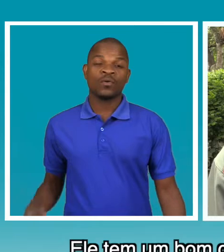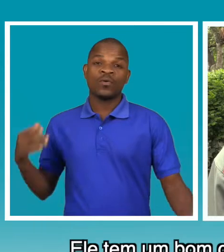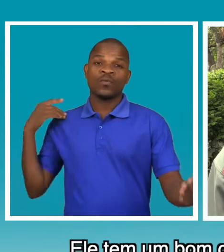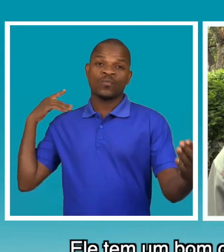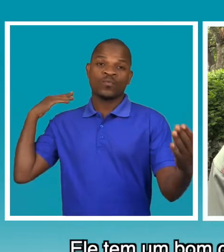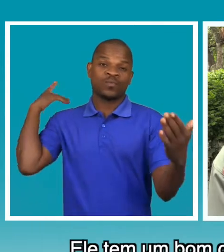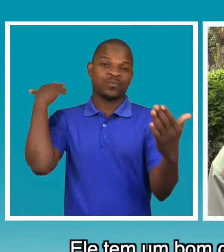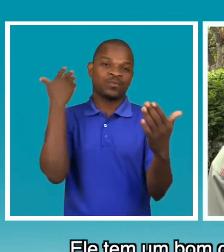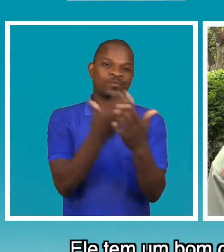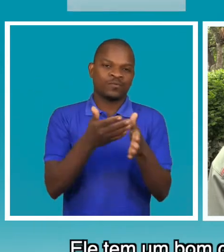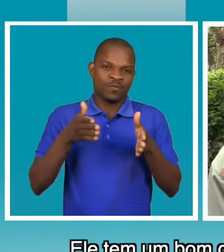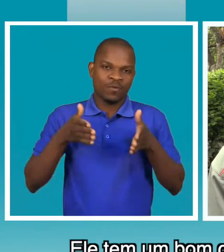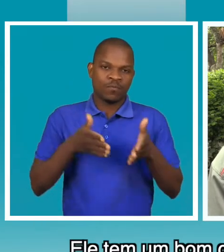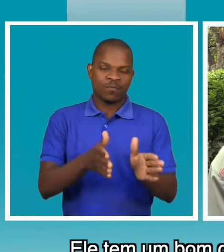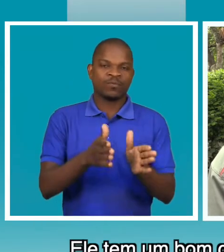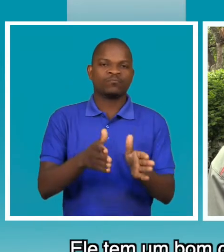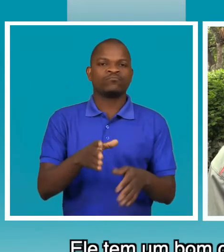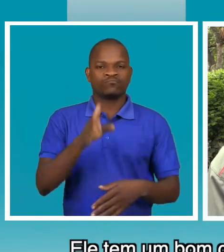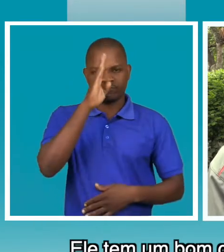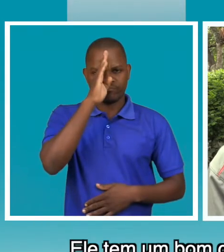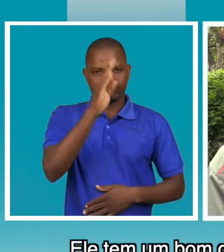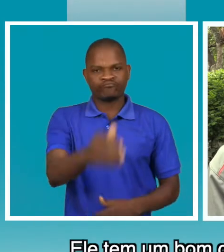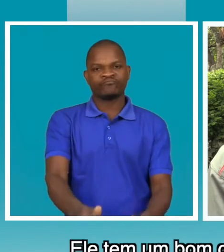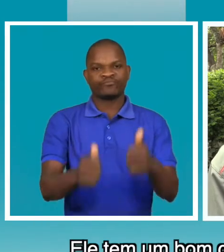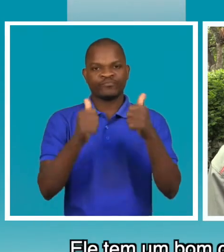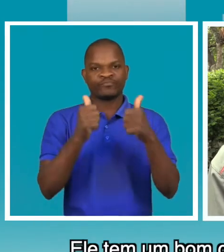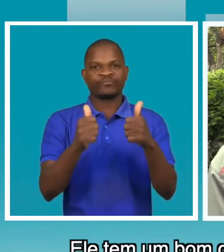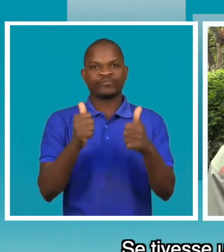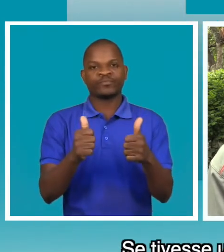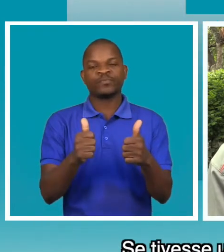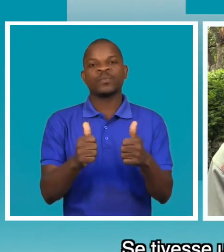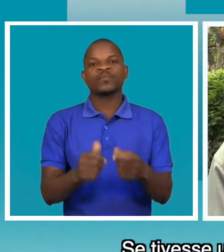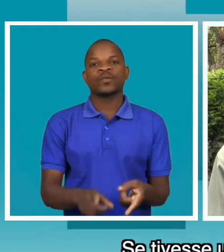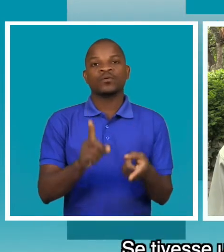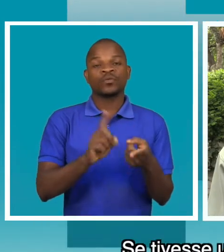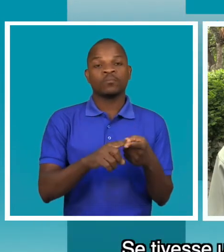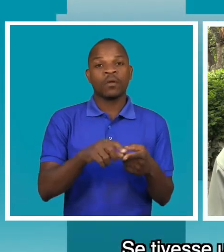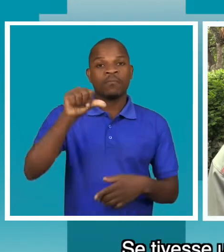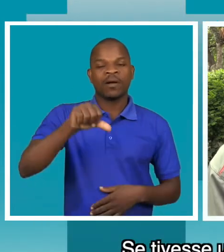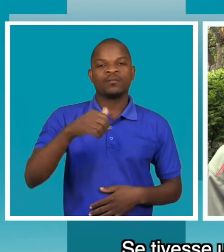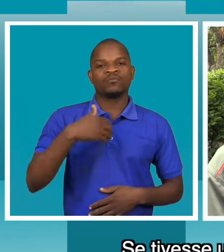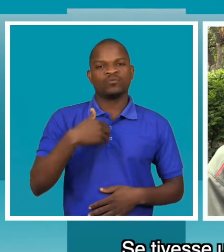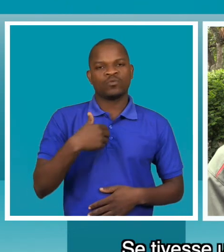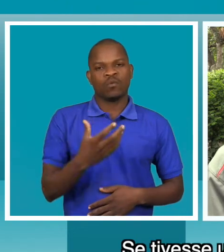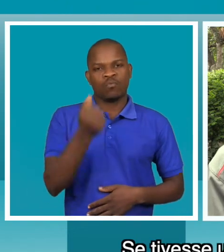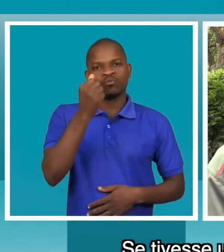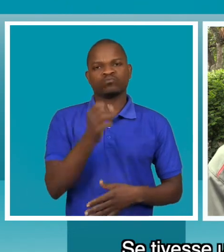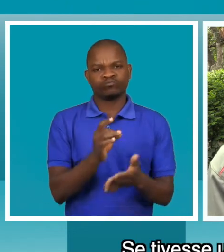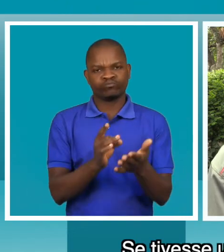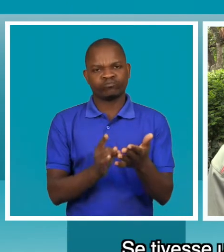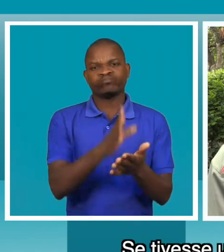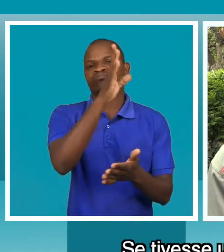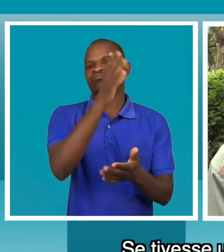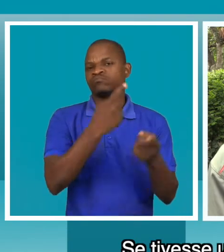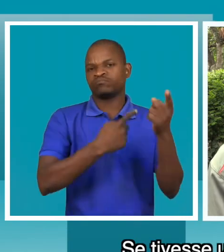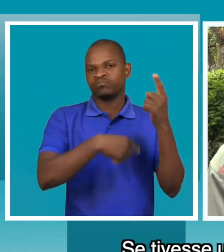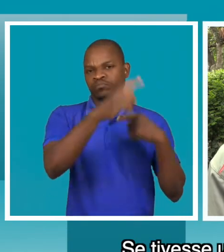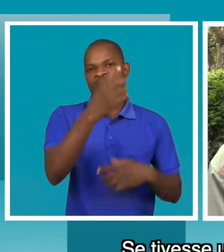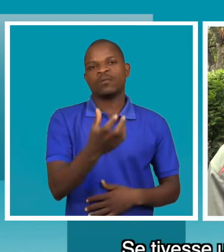Desde que ele foi nascido, tem bom comportamento. Sim, se fosse estar em mau comportamento, eu podia